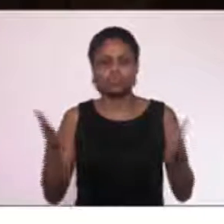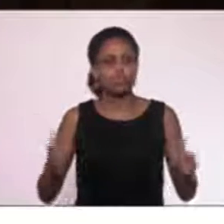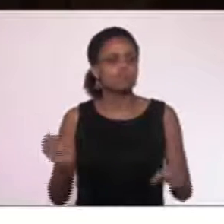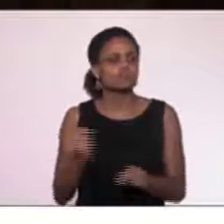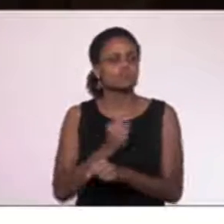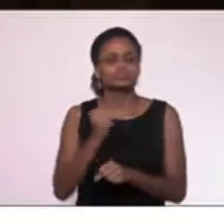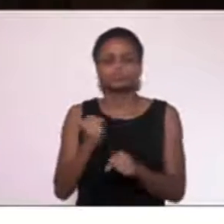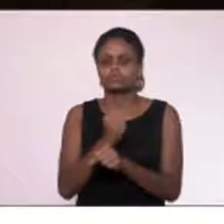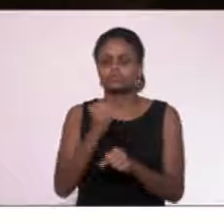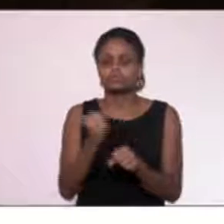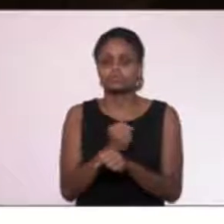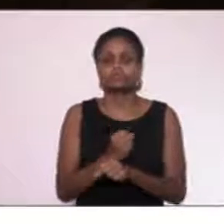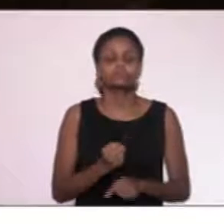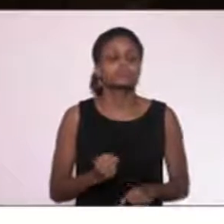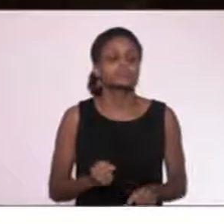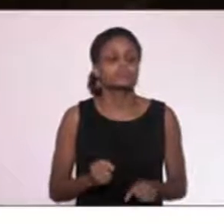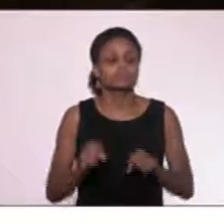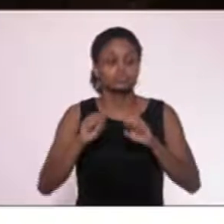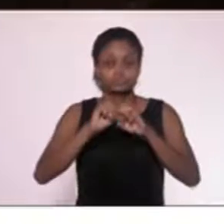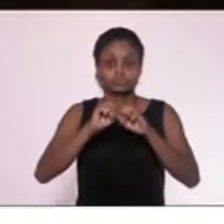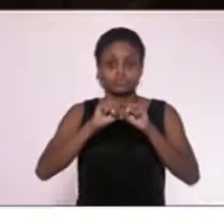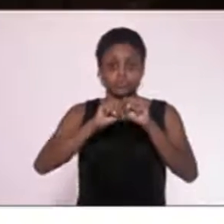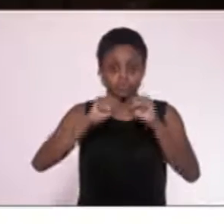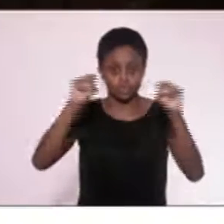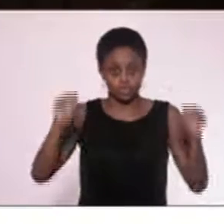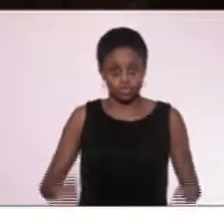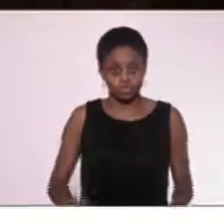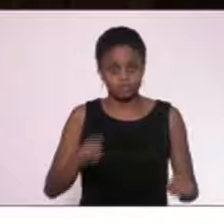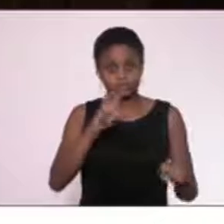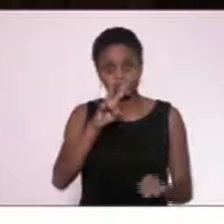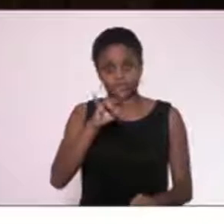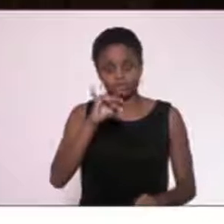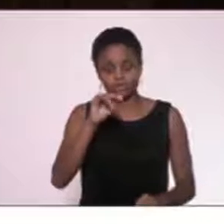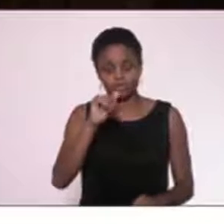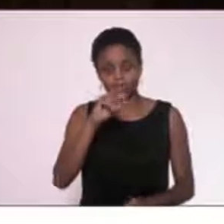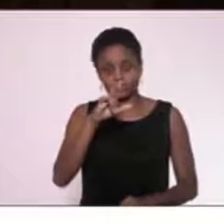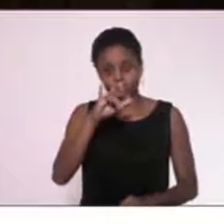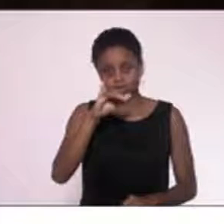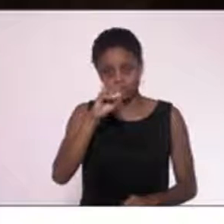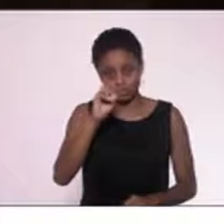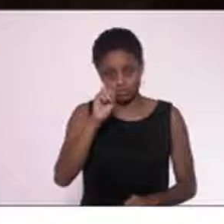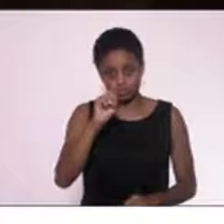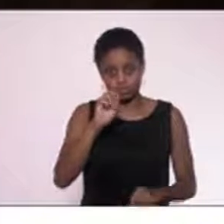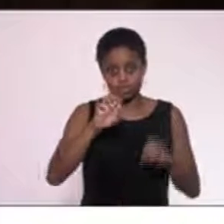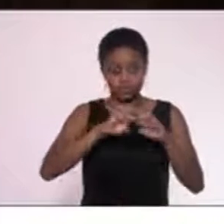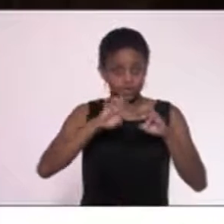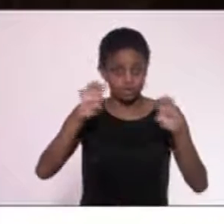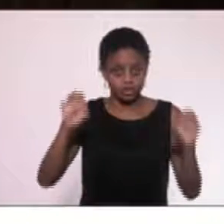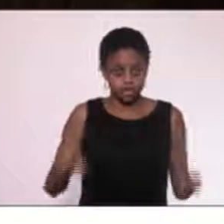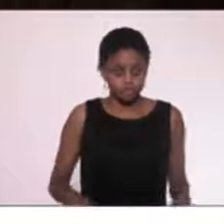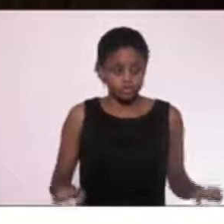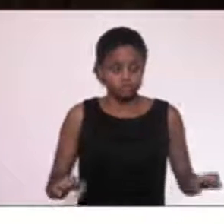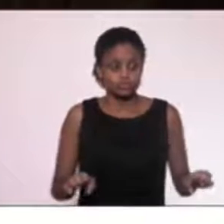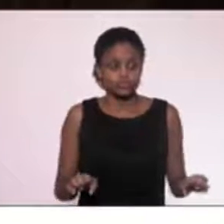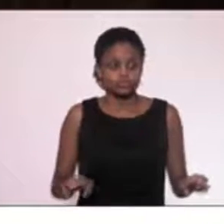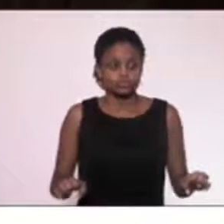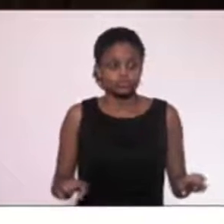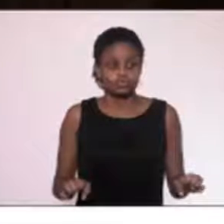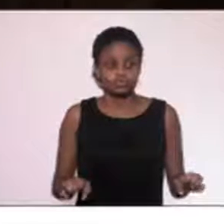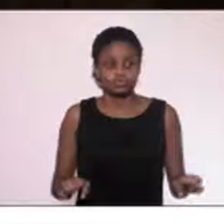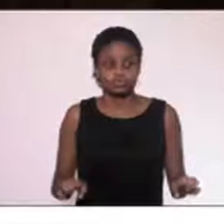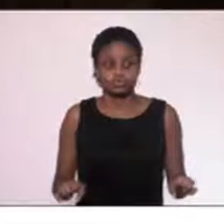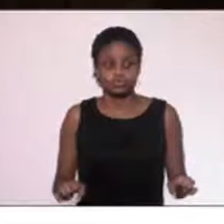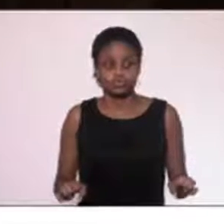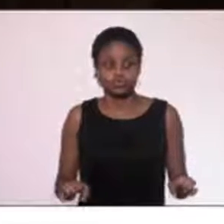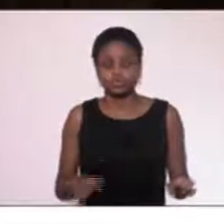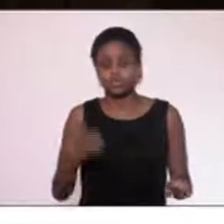de sistemas viários. Então, as estruturas, que são chamadas de